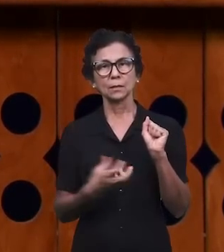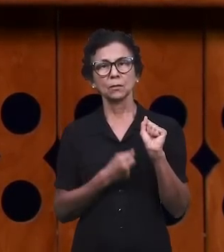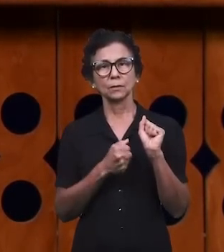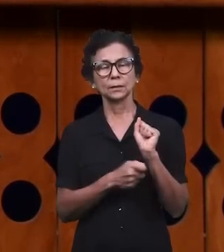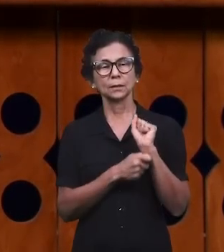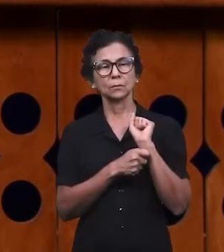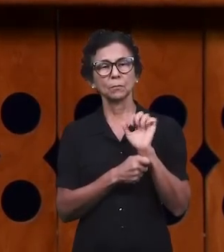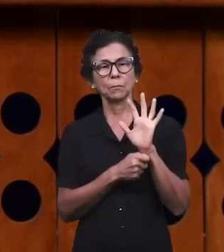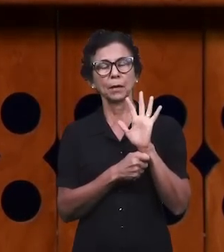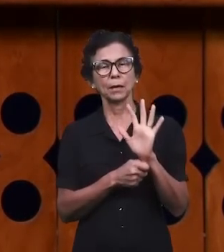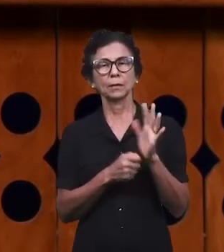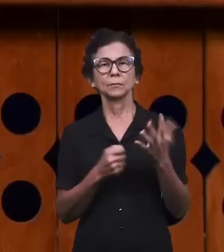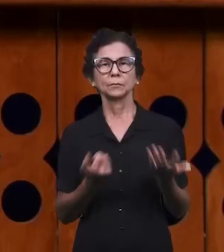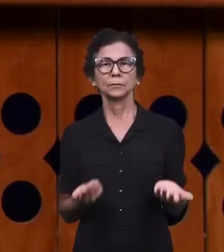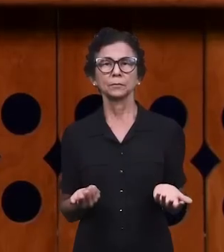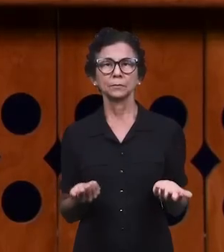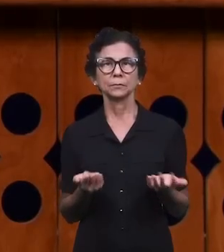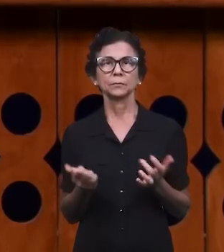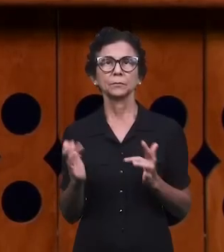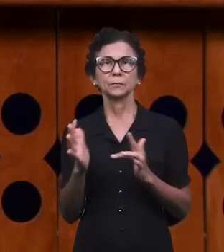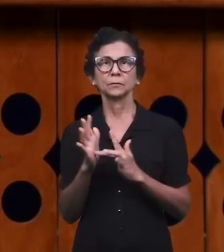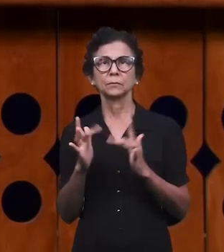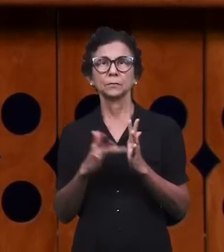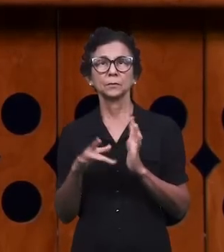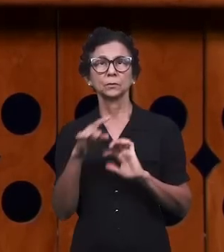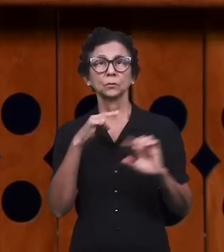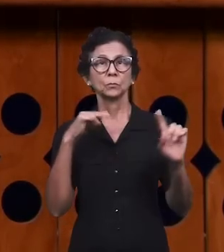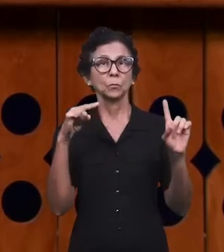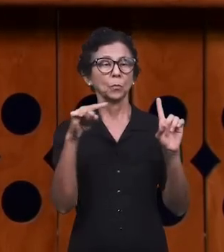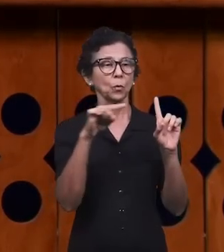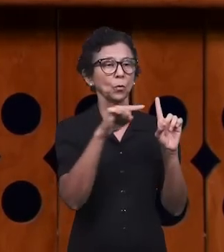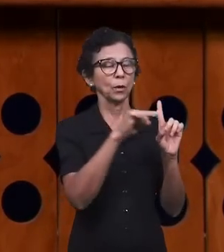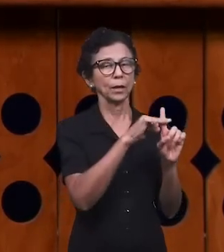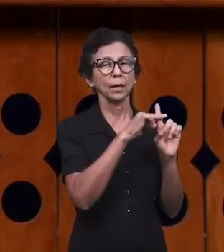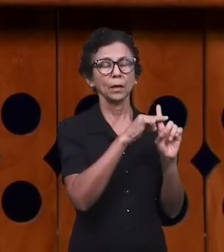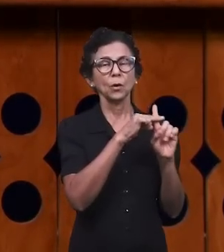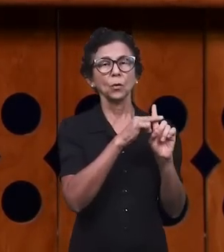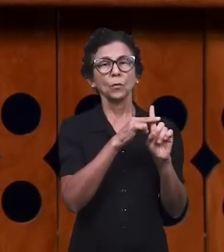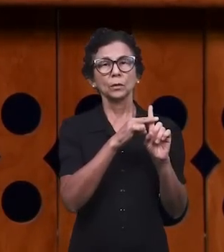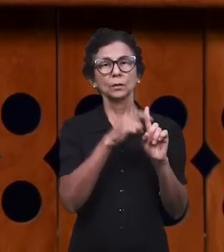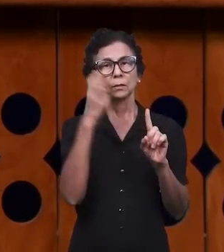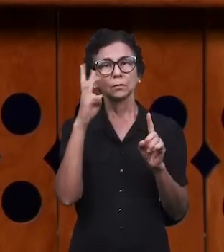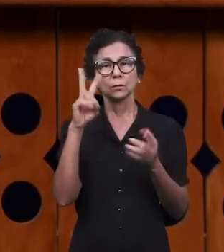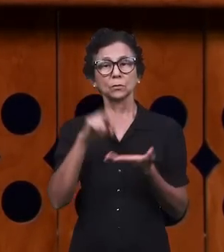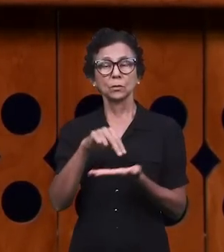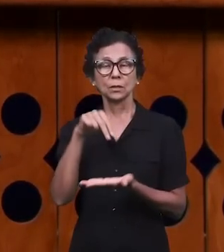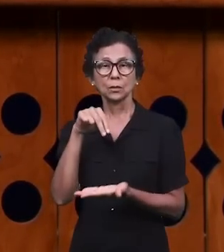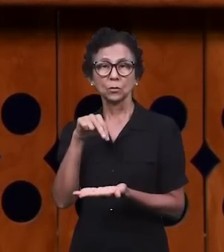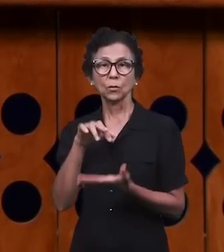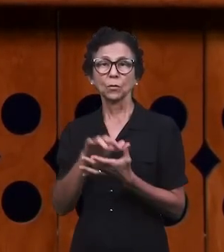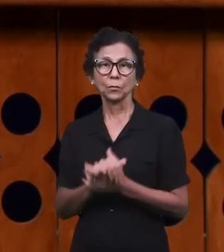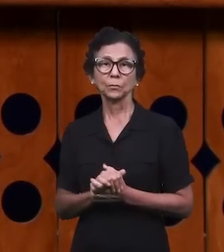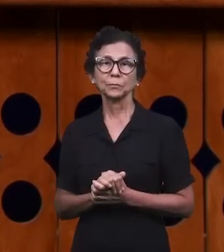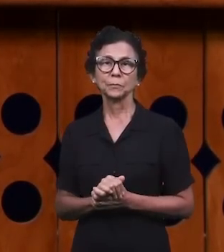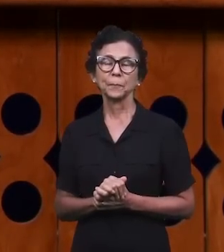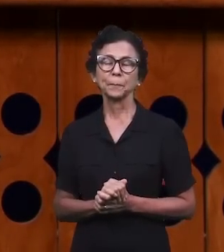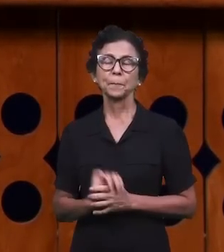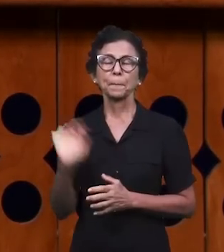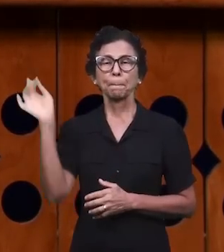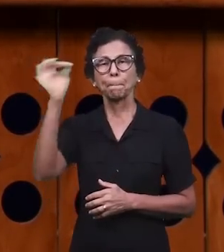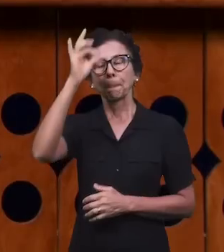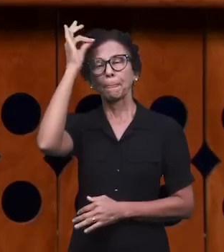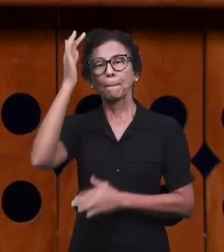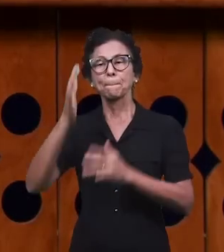do Espírito, Jesus na cruz do Calvário, ele está morto, a salvação, a doçura, o mel, o Espírito Santo sendo